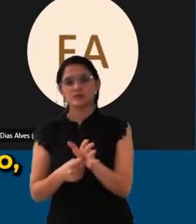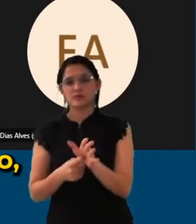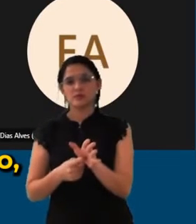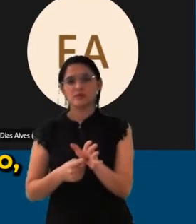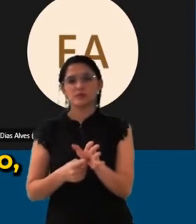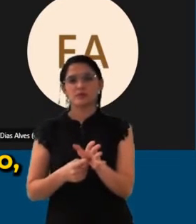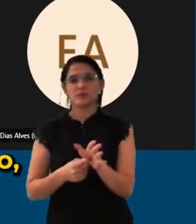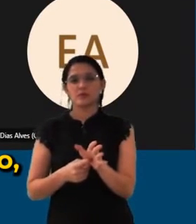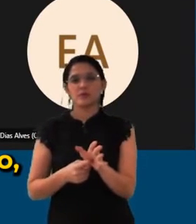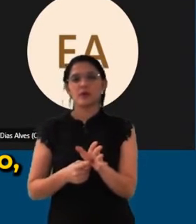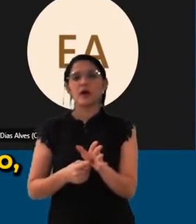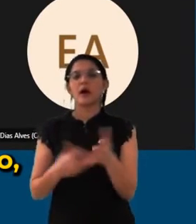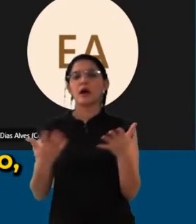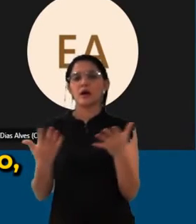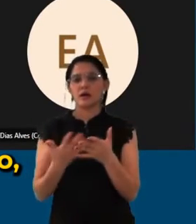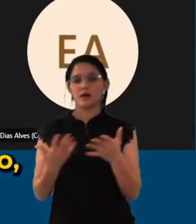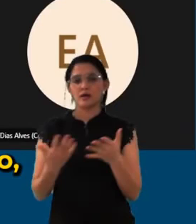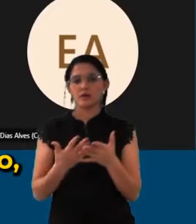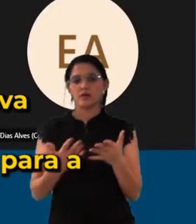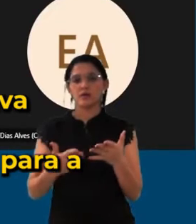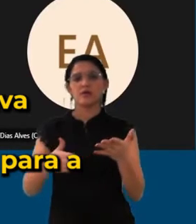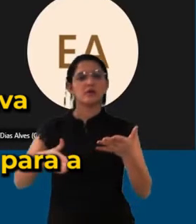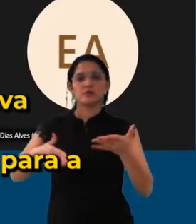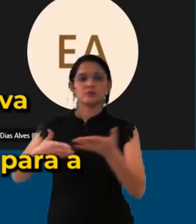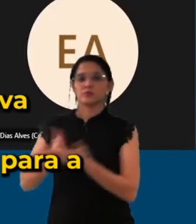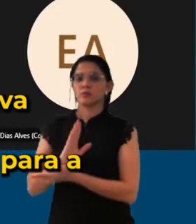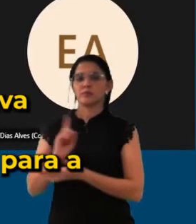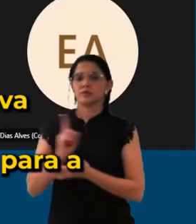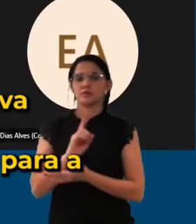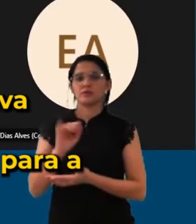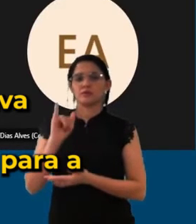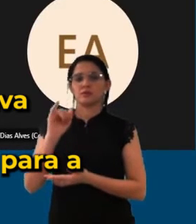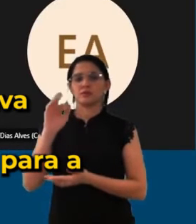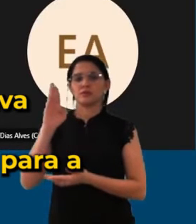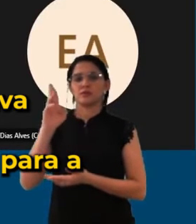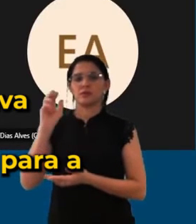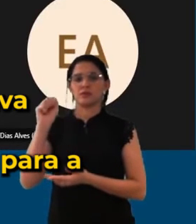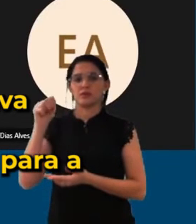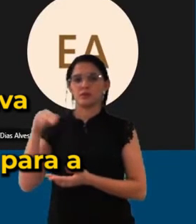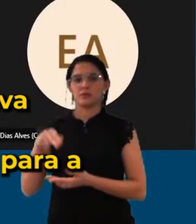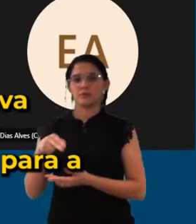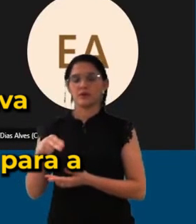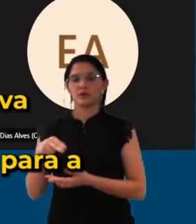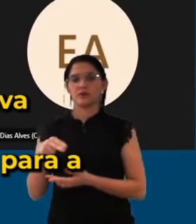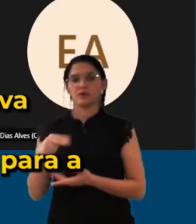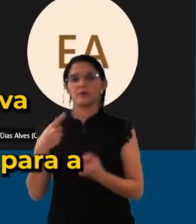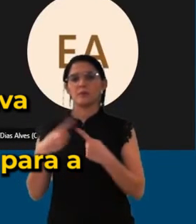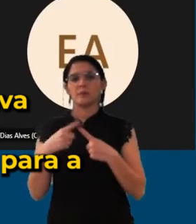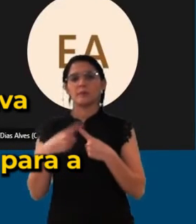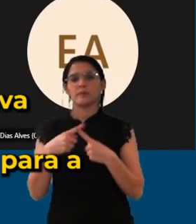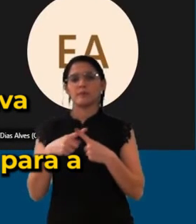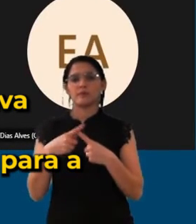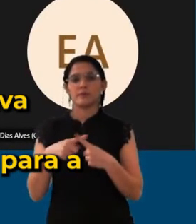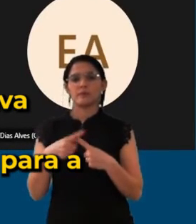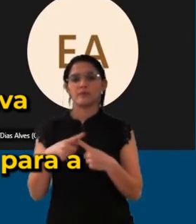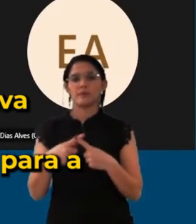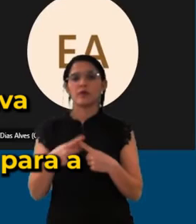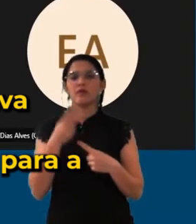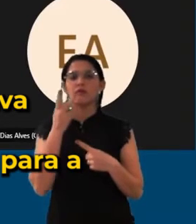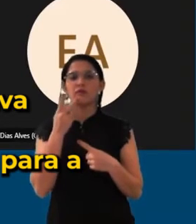esse outro foi reprovado pelo IBRAM pela consideração de que ele estava contemplando uma